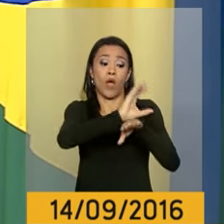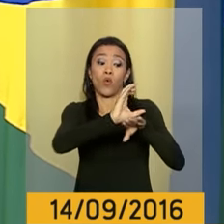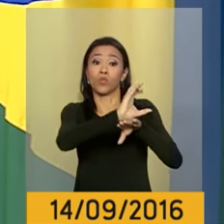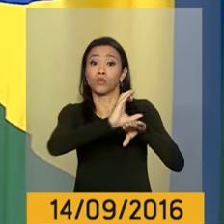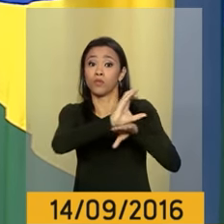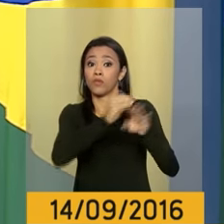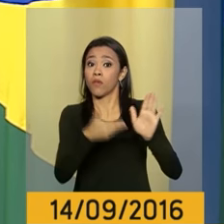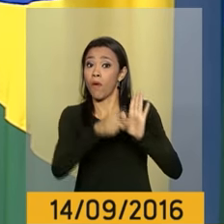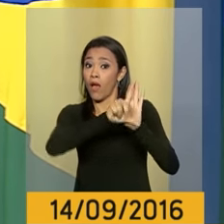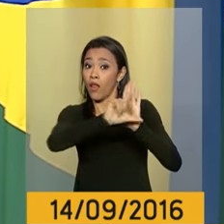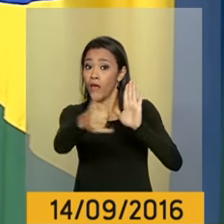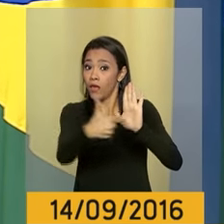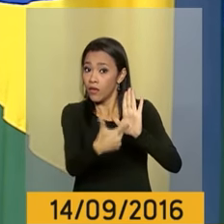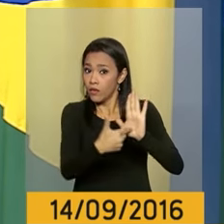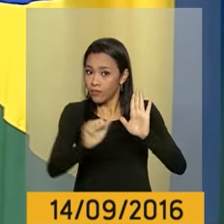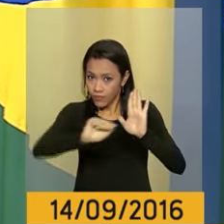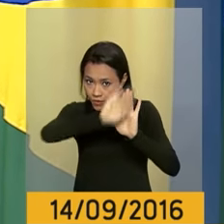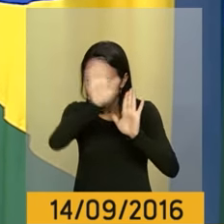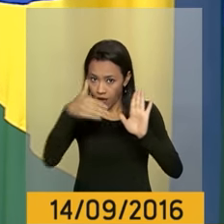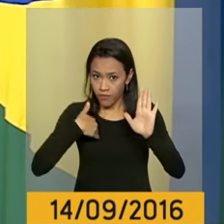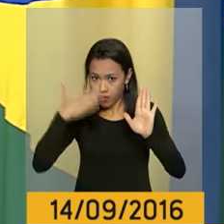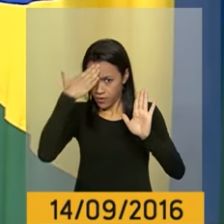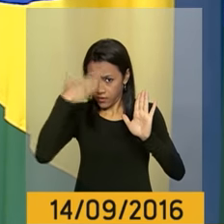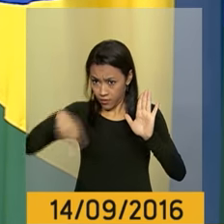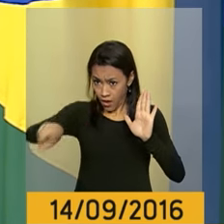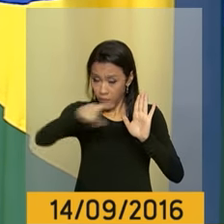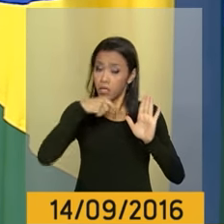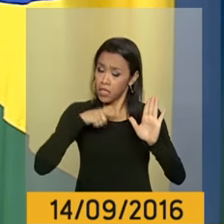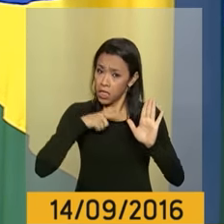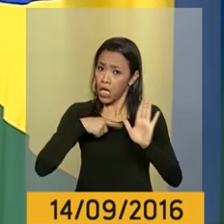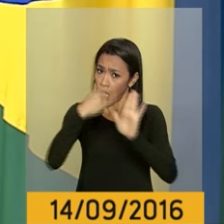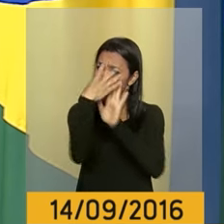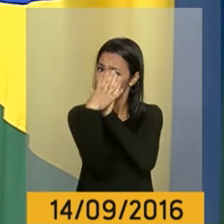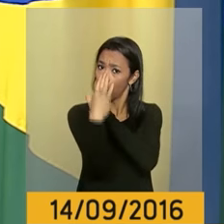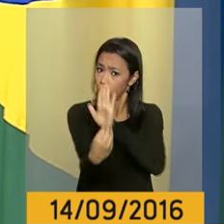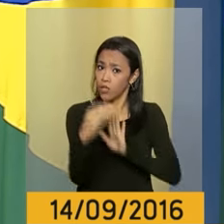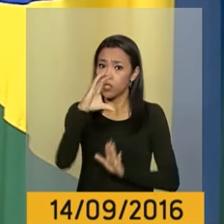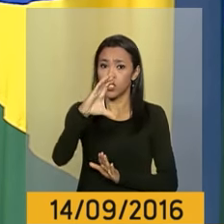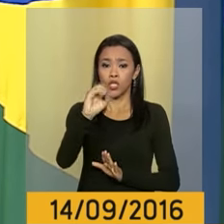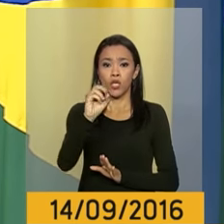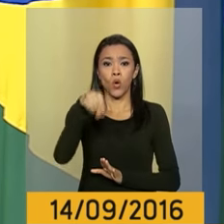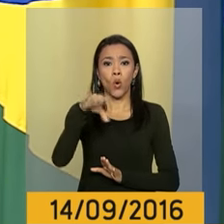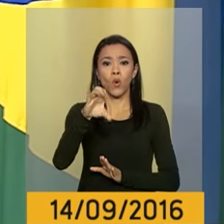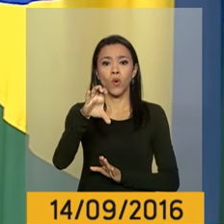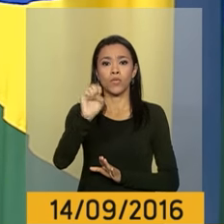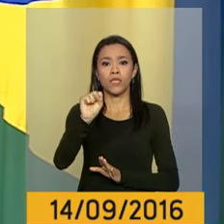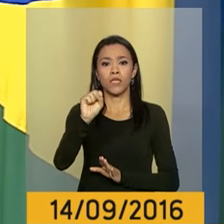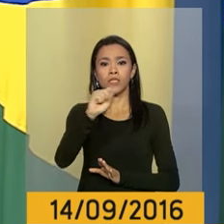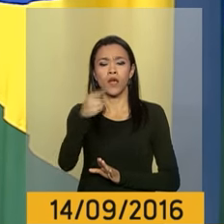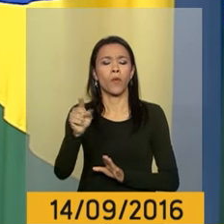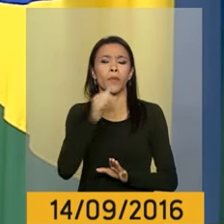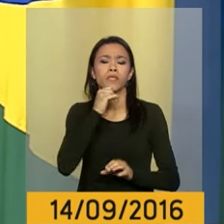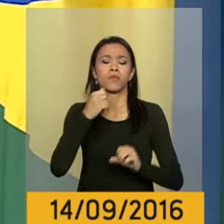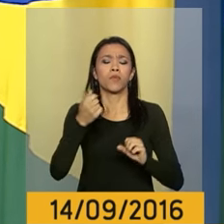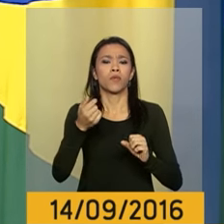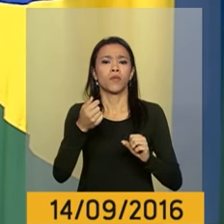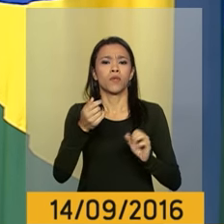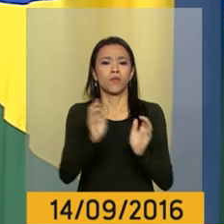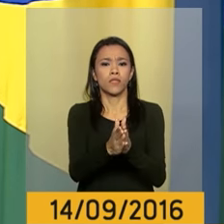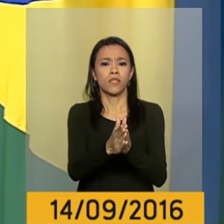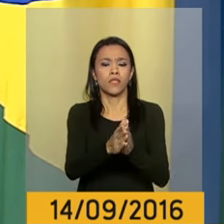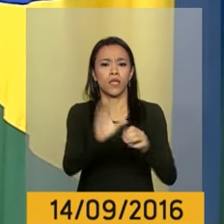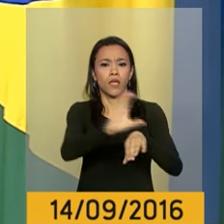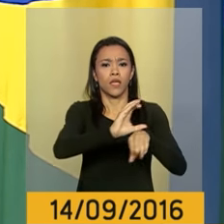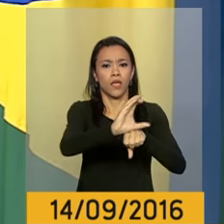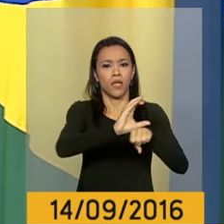sabe que há a previsão expressa na Constituição das concessões e autorizações. Quando os senhores abrem lá o capítulo da